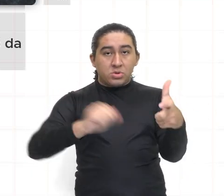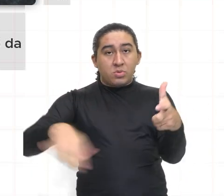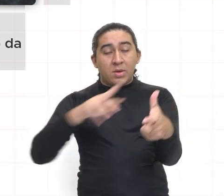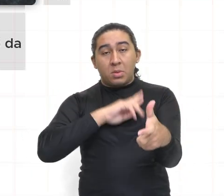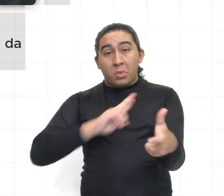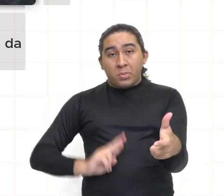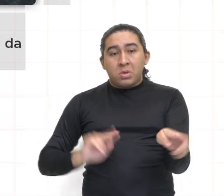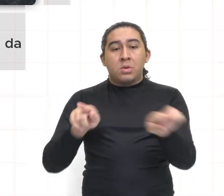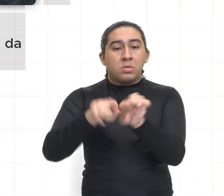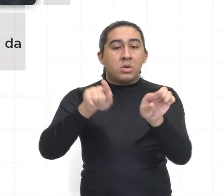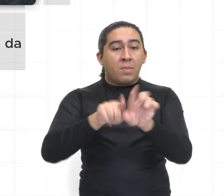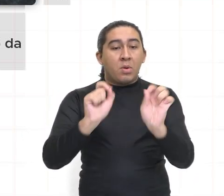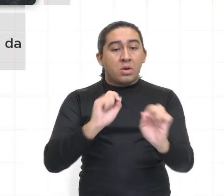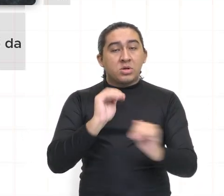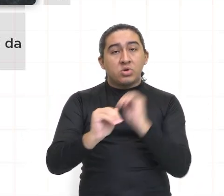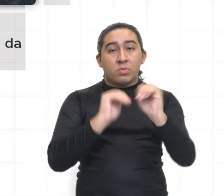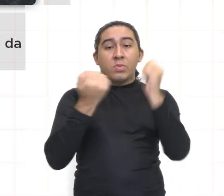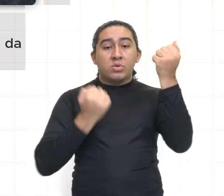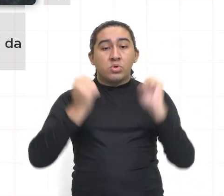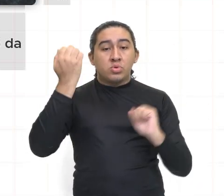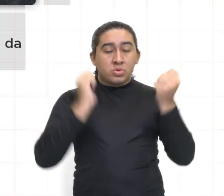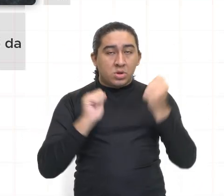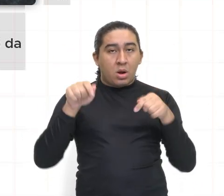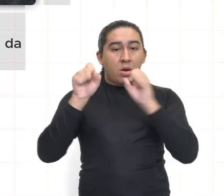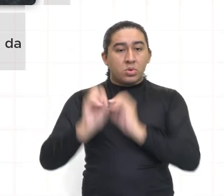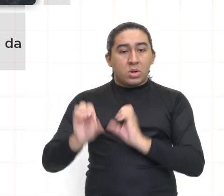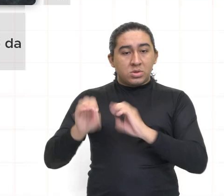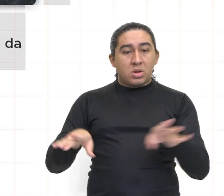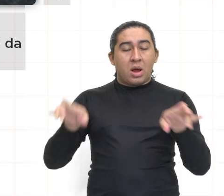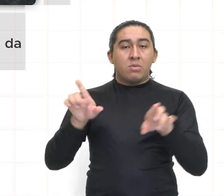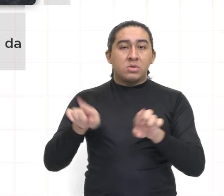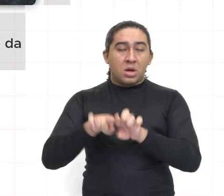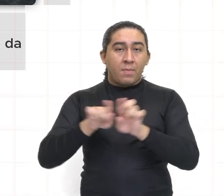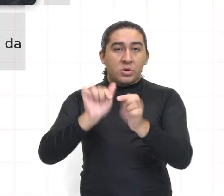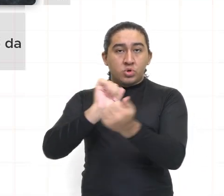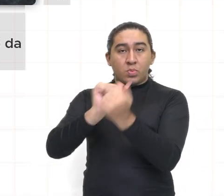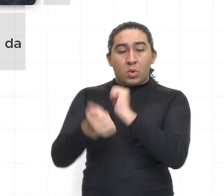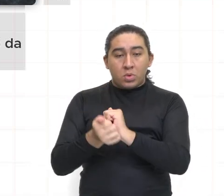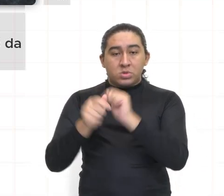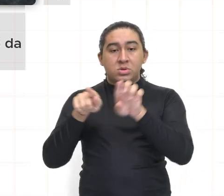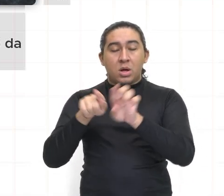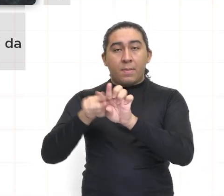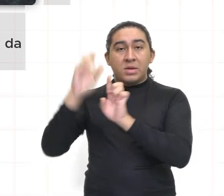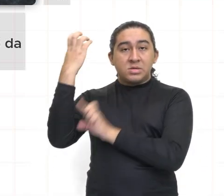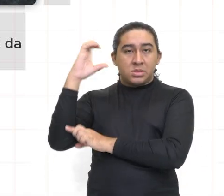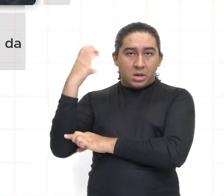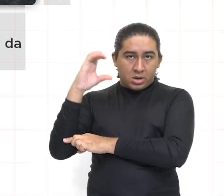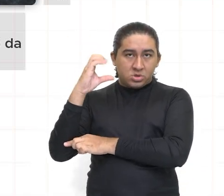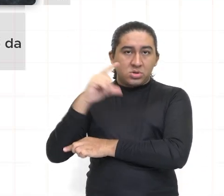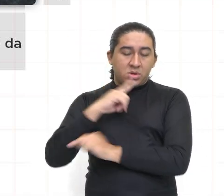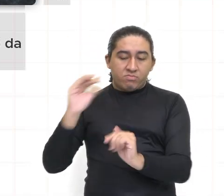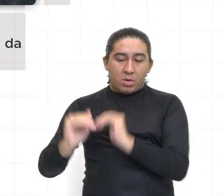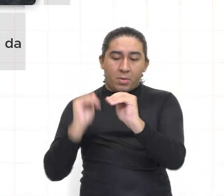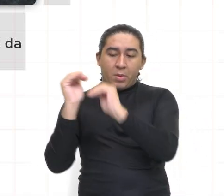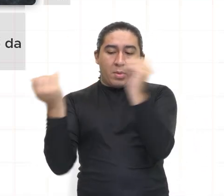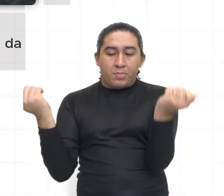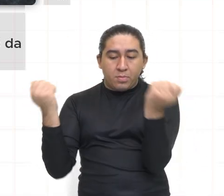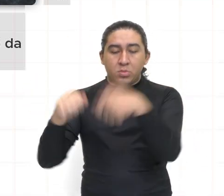o progresso no campo industrial, educacional, esportivo e científico, tá, gente?